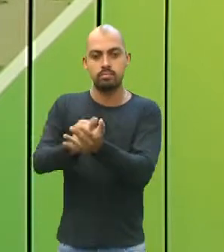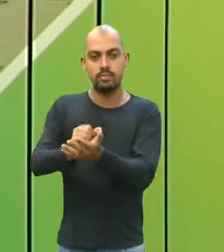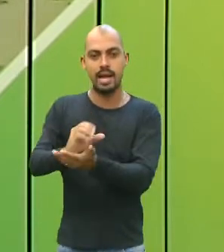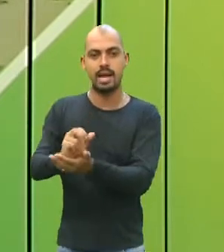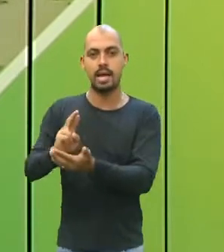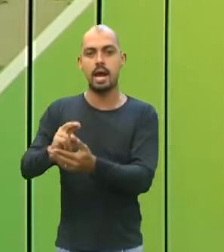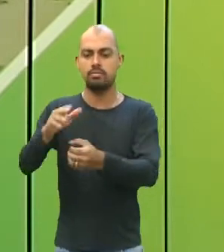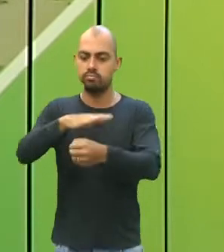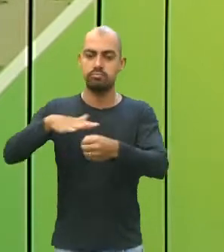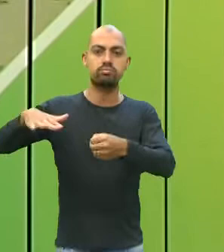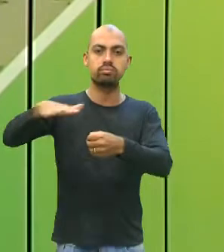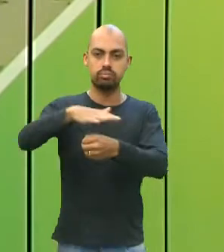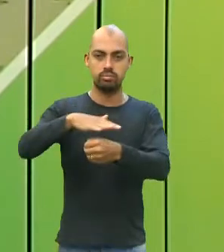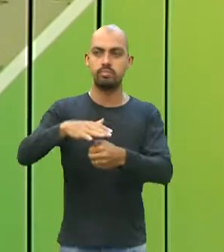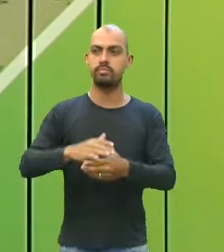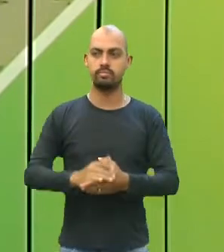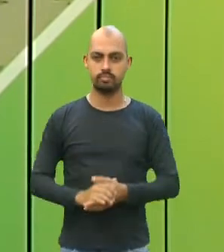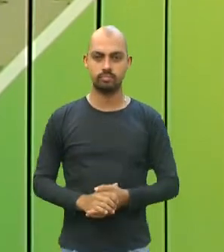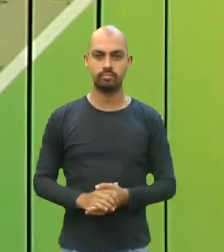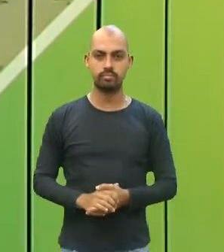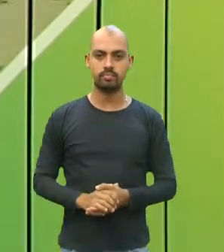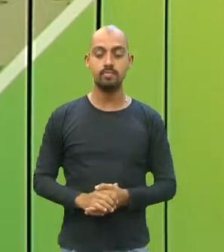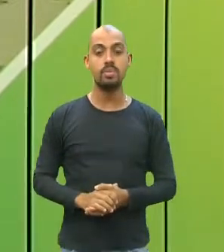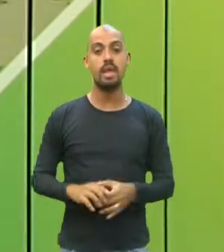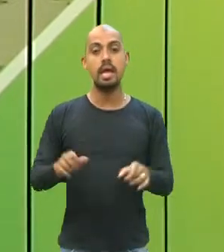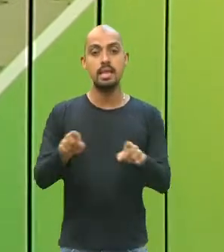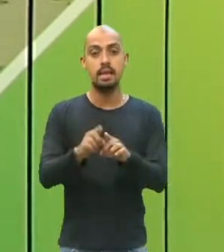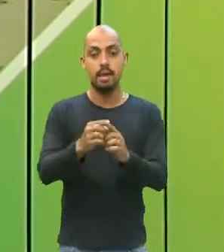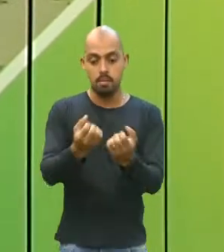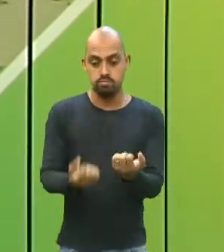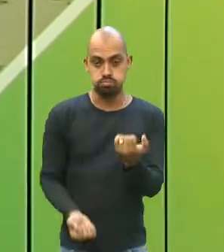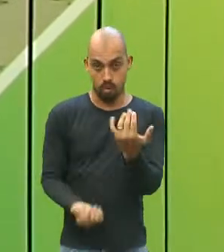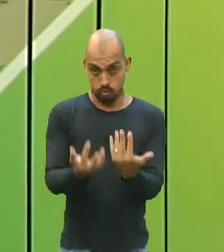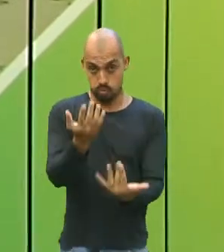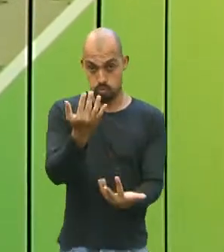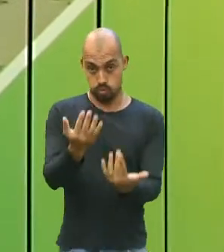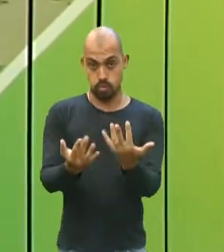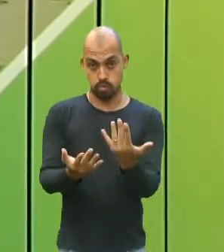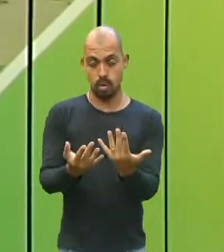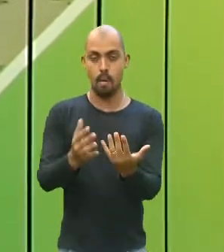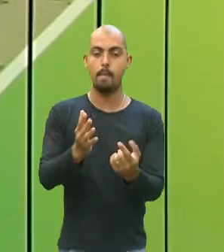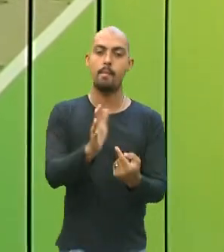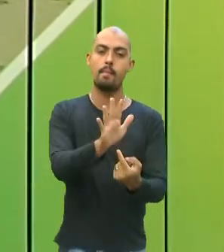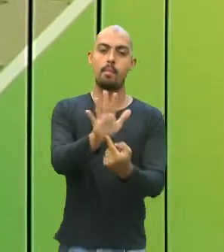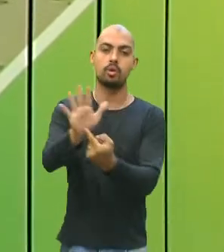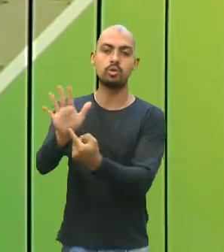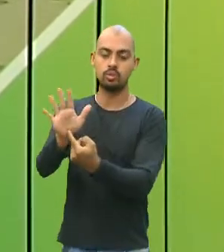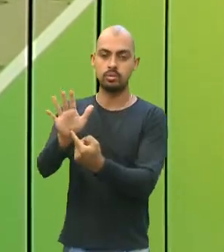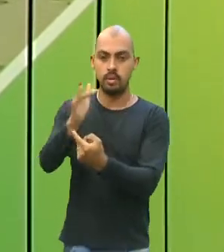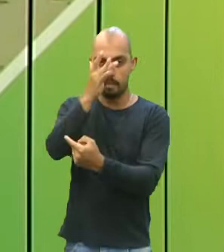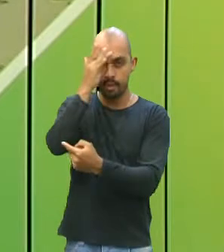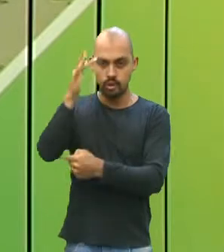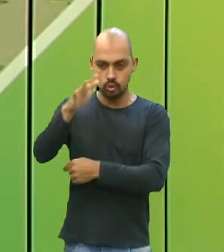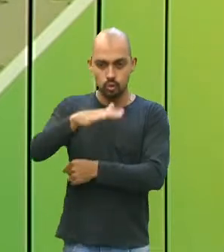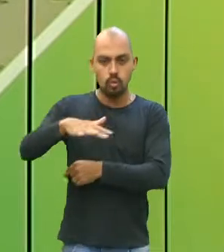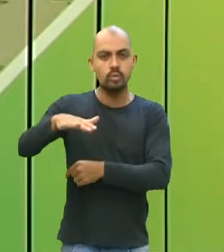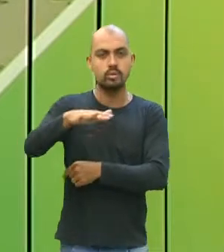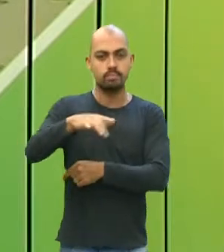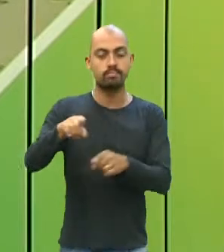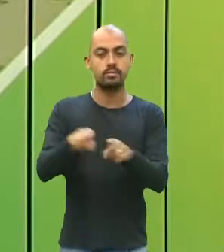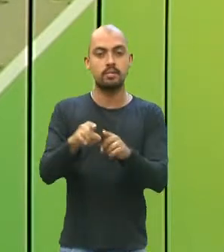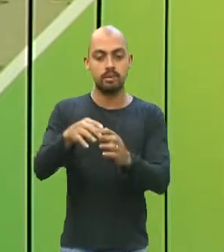CAR de grande porte. E falando em queimadas, nós já mostramos aqui no Giro Ambiental a situação de pessoas